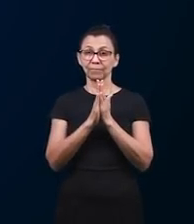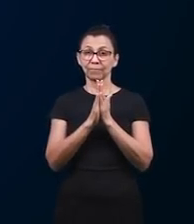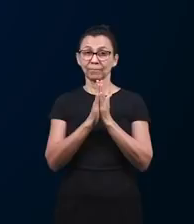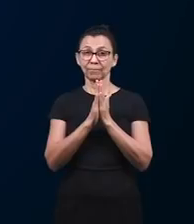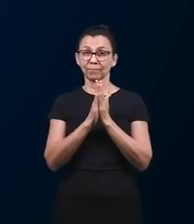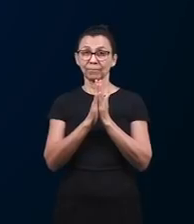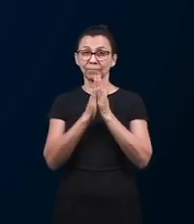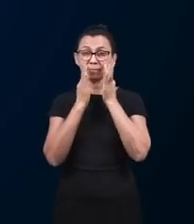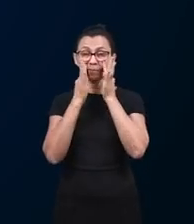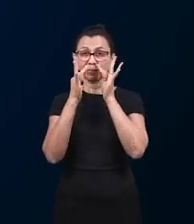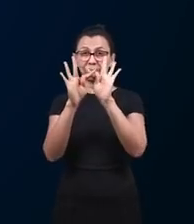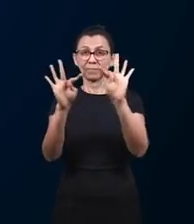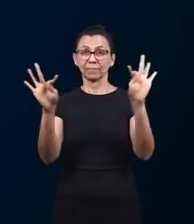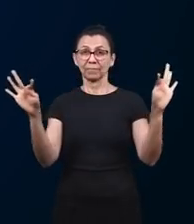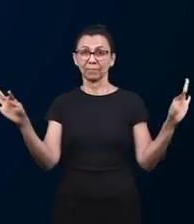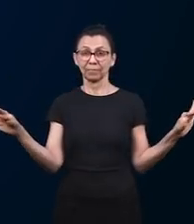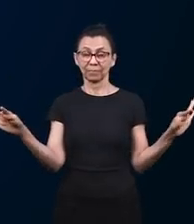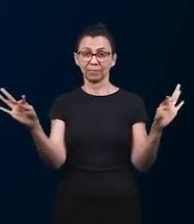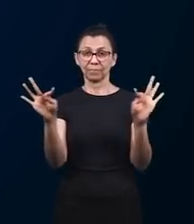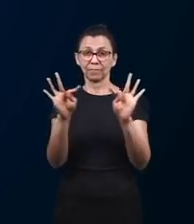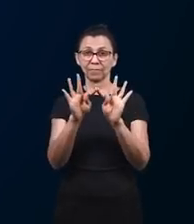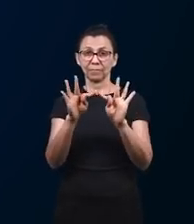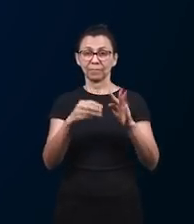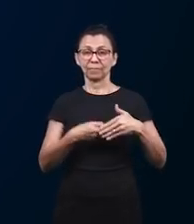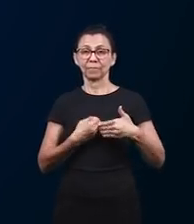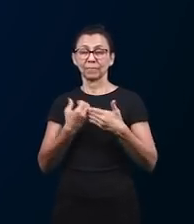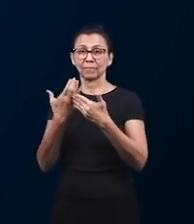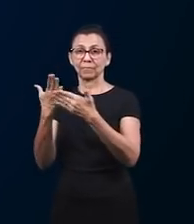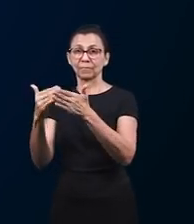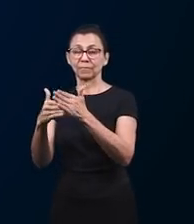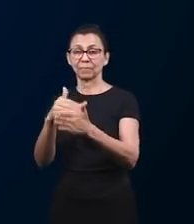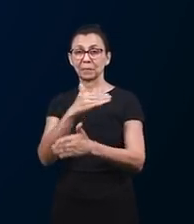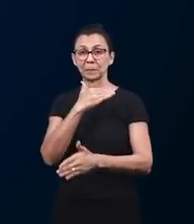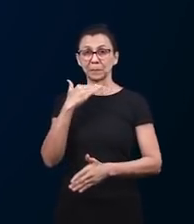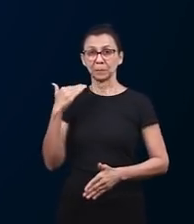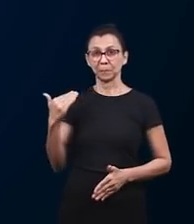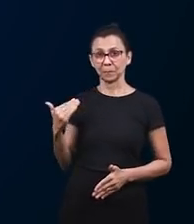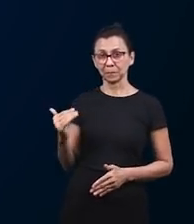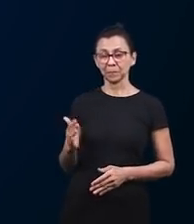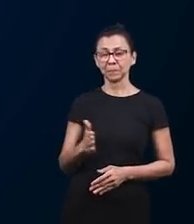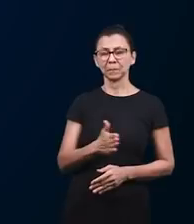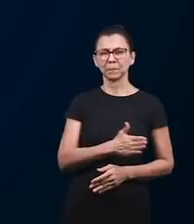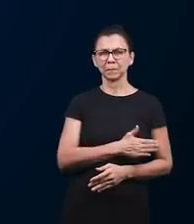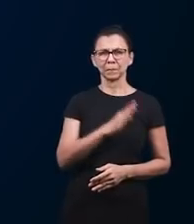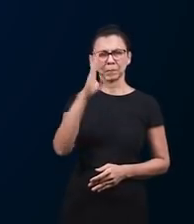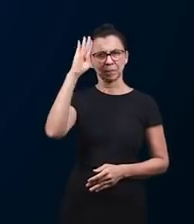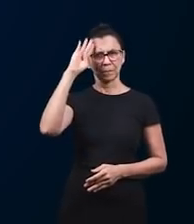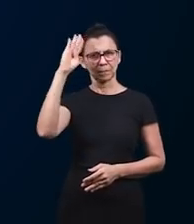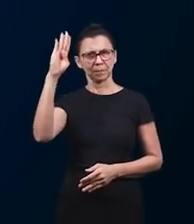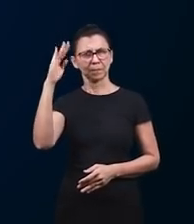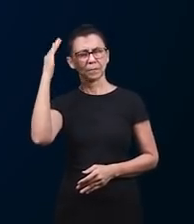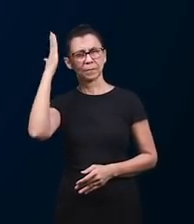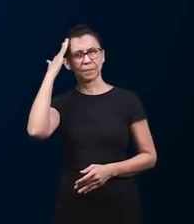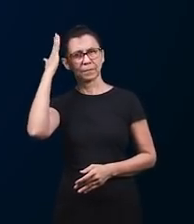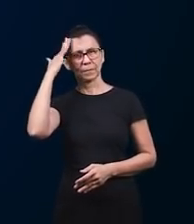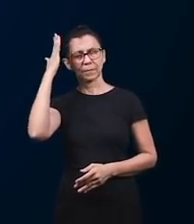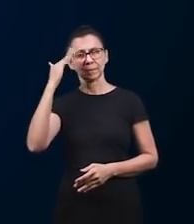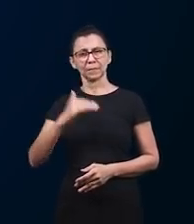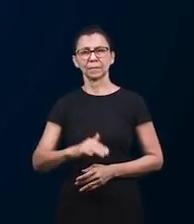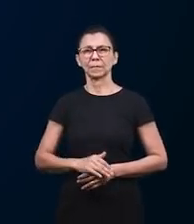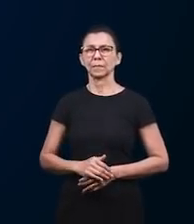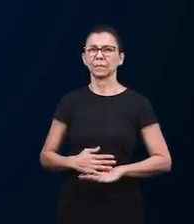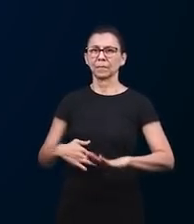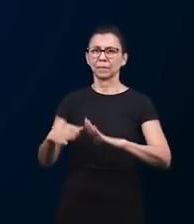sua vida até a morte. Estes 2 elementos são fundamentais para que nós possamos entender que a igreja que